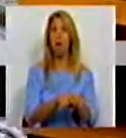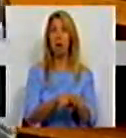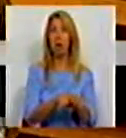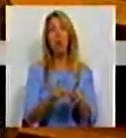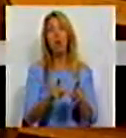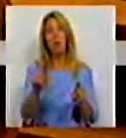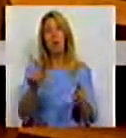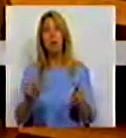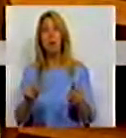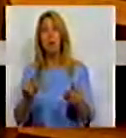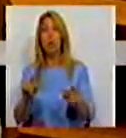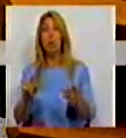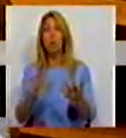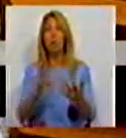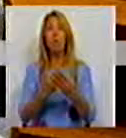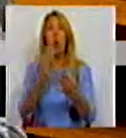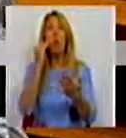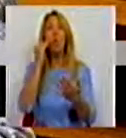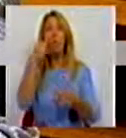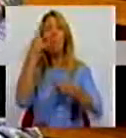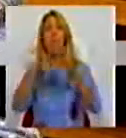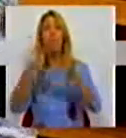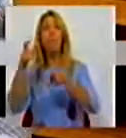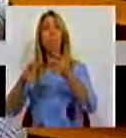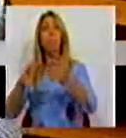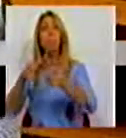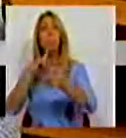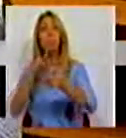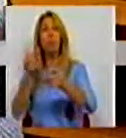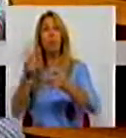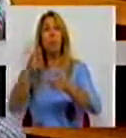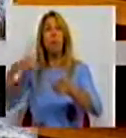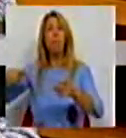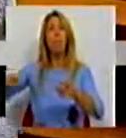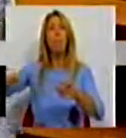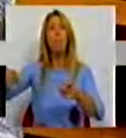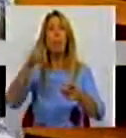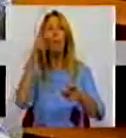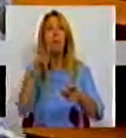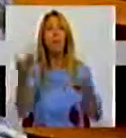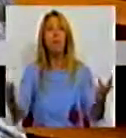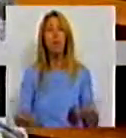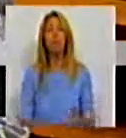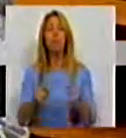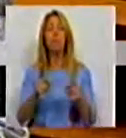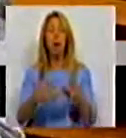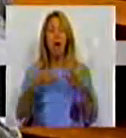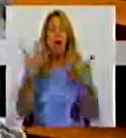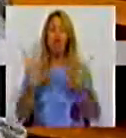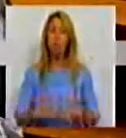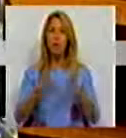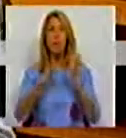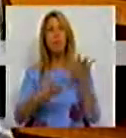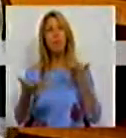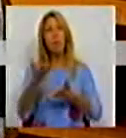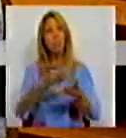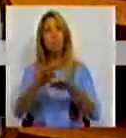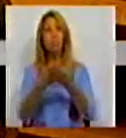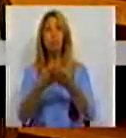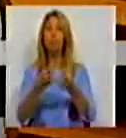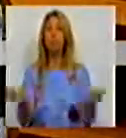que se agudizaram também na União Europeia. Da parte do Partido Socialista, em relação às propostas que estão hoje aqui em equação, dizer